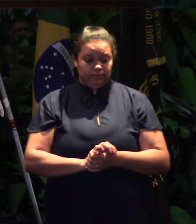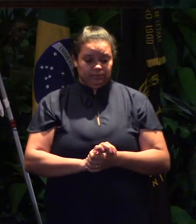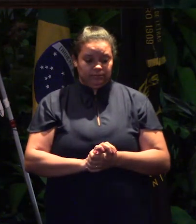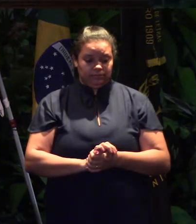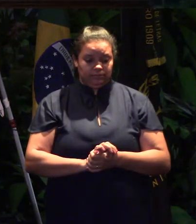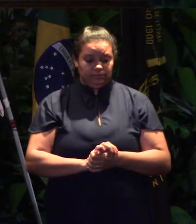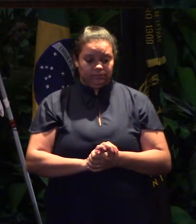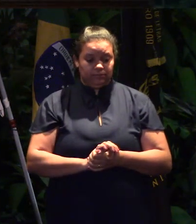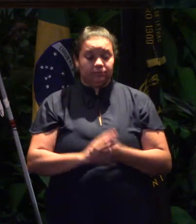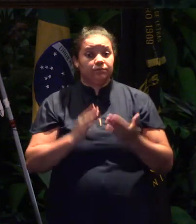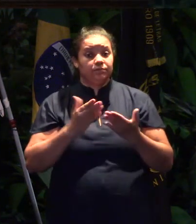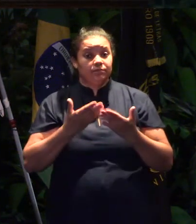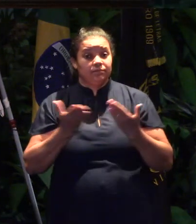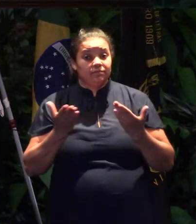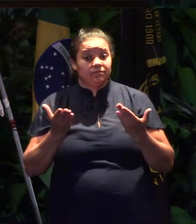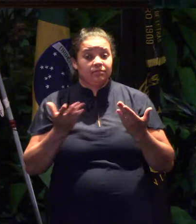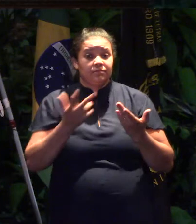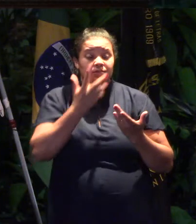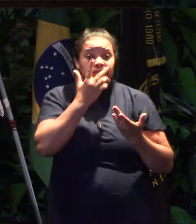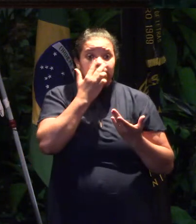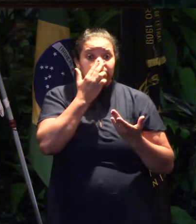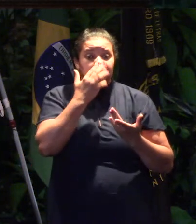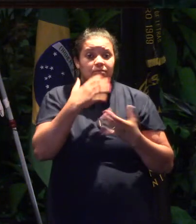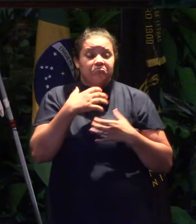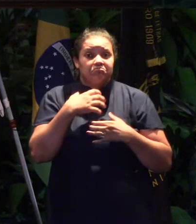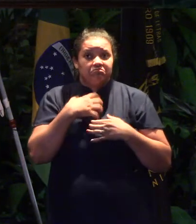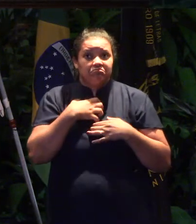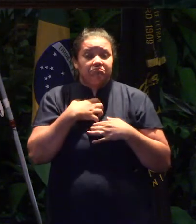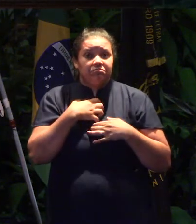de certa forma, como você falou, a humanidade, eles vão perdendo a questão